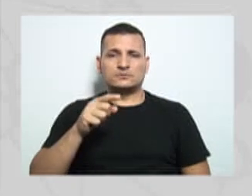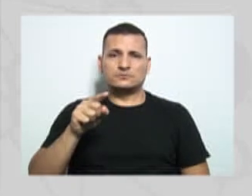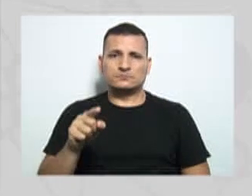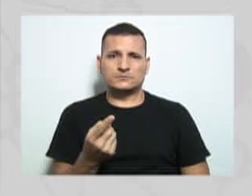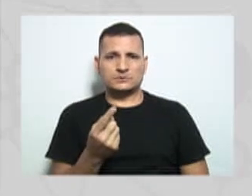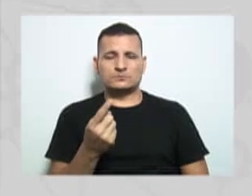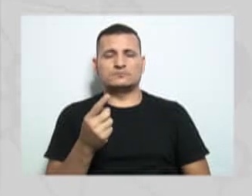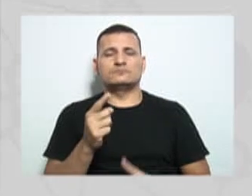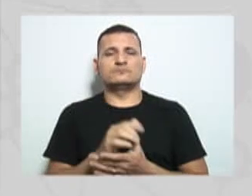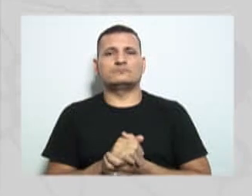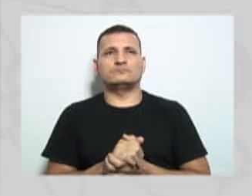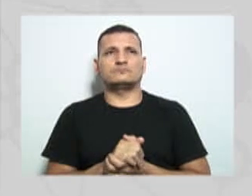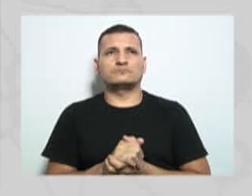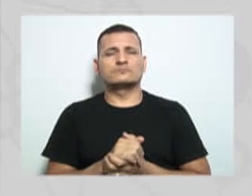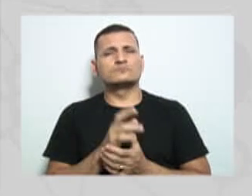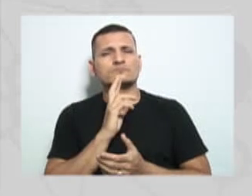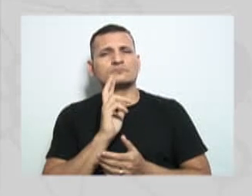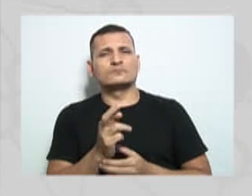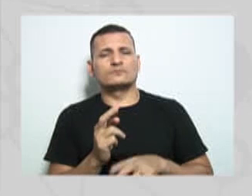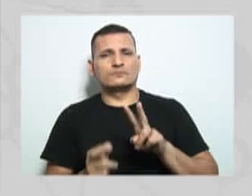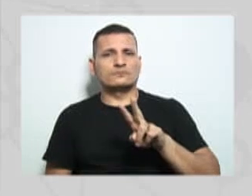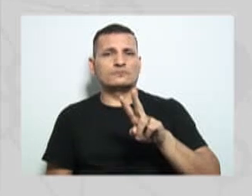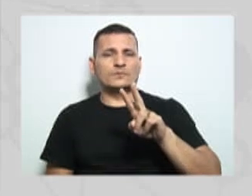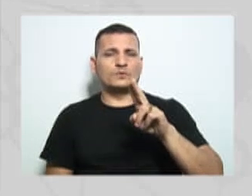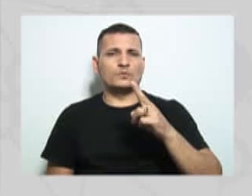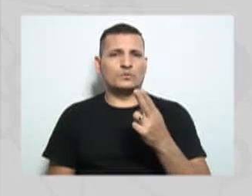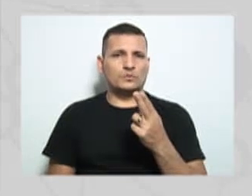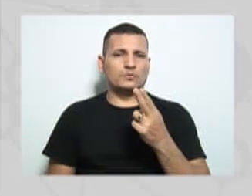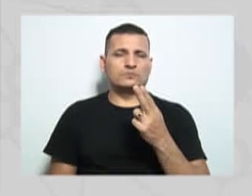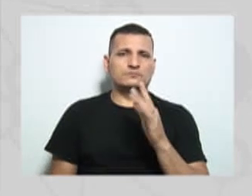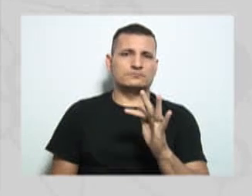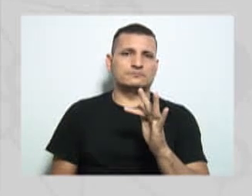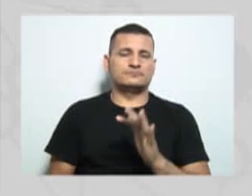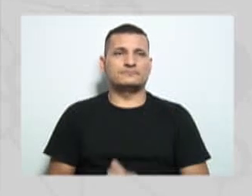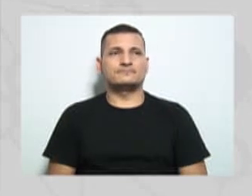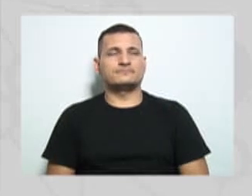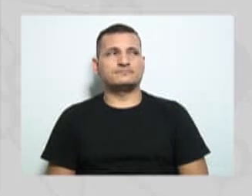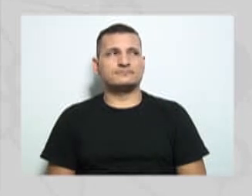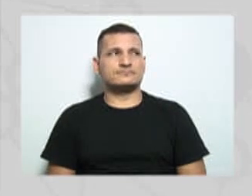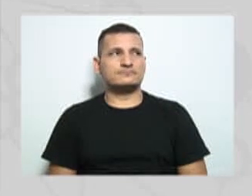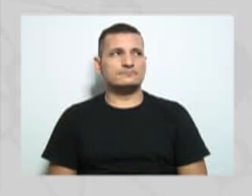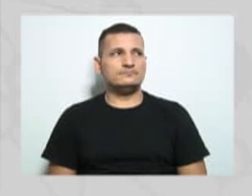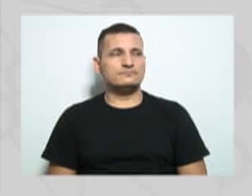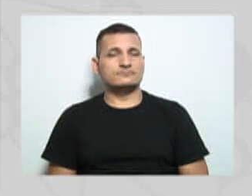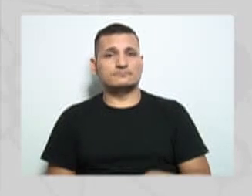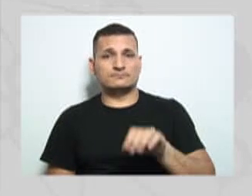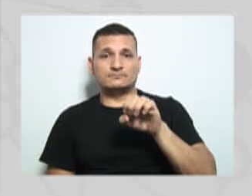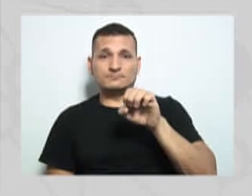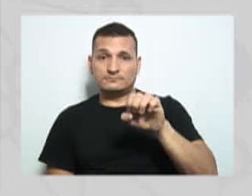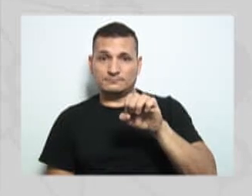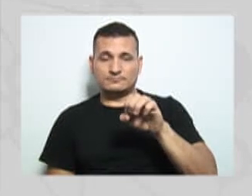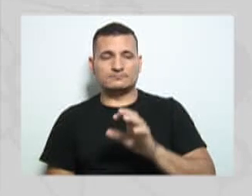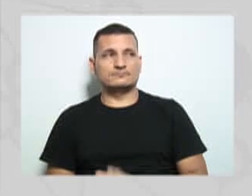por cooperativa. Eles colocaram verdadeiro ou falso? A letra E,